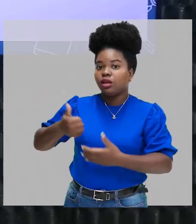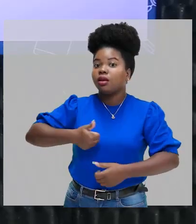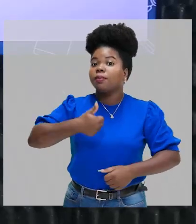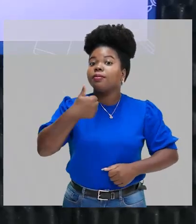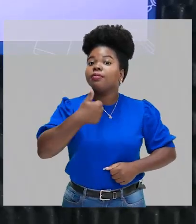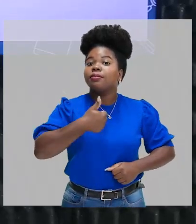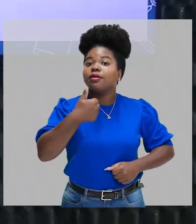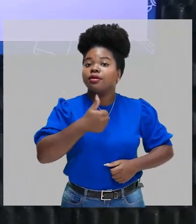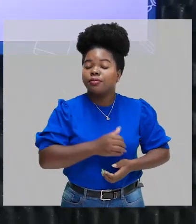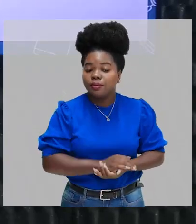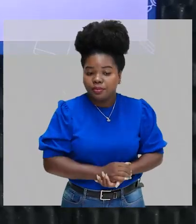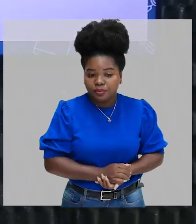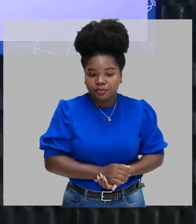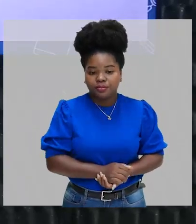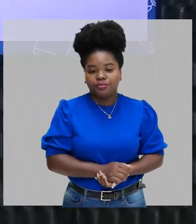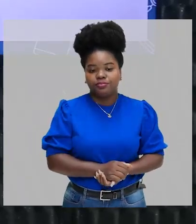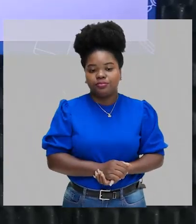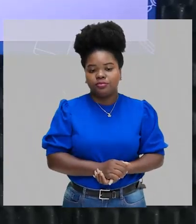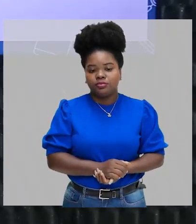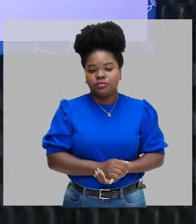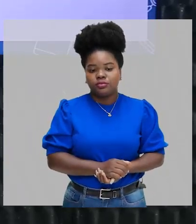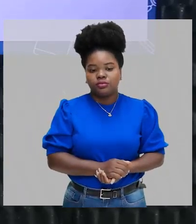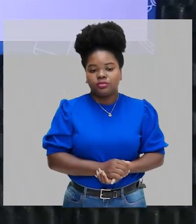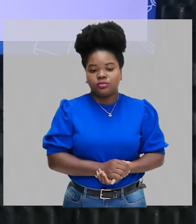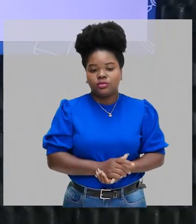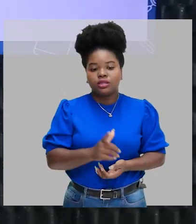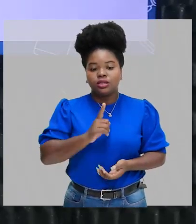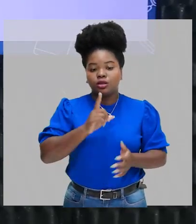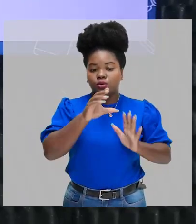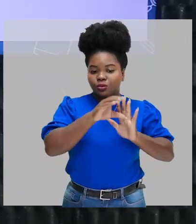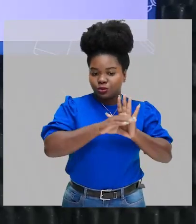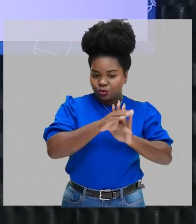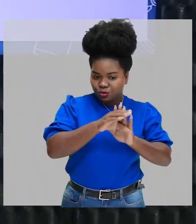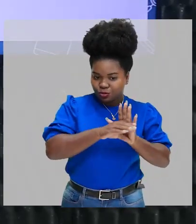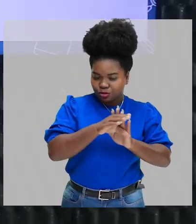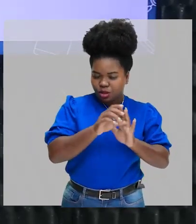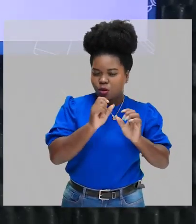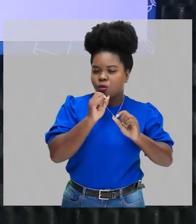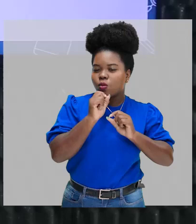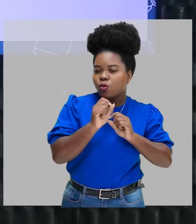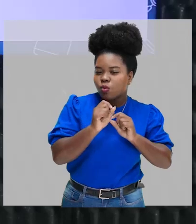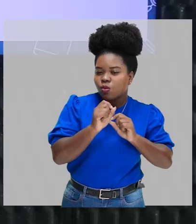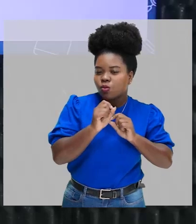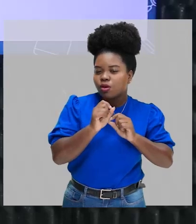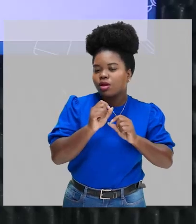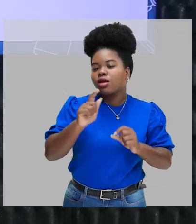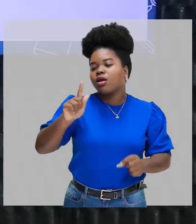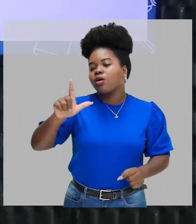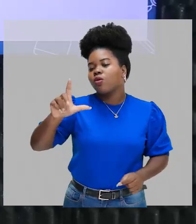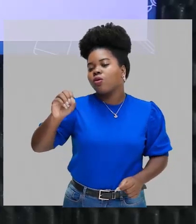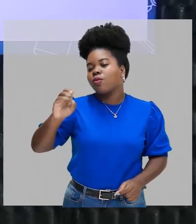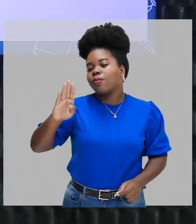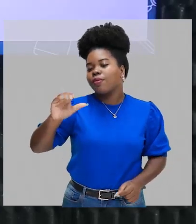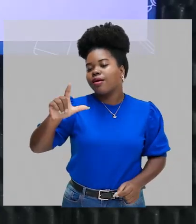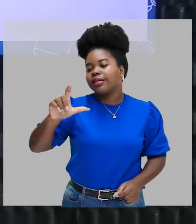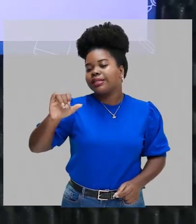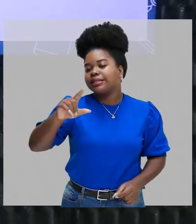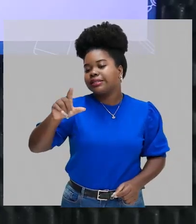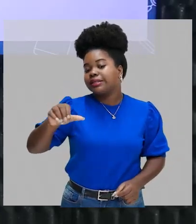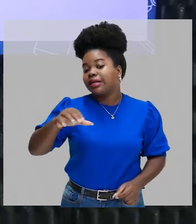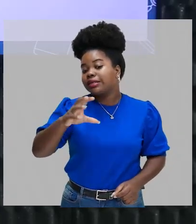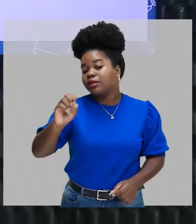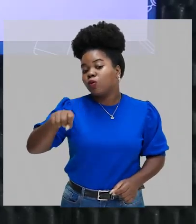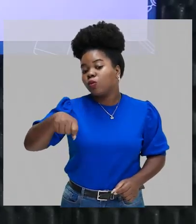Primeiro tópico, a gente vai responder a seguinte pergunta: o que é globalização? Lembra que o assunto da aula é